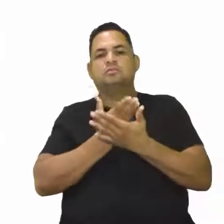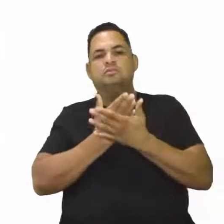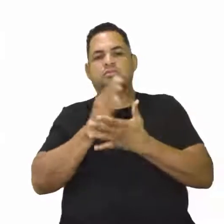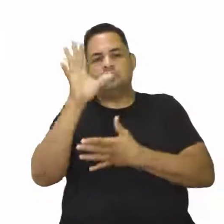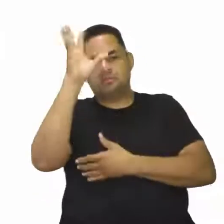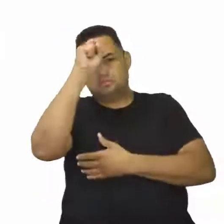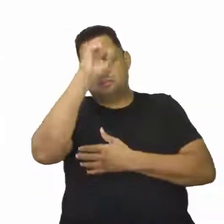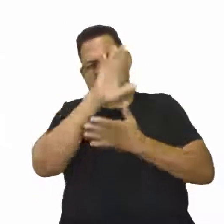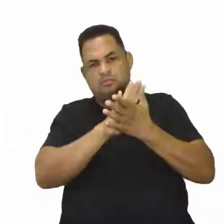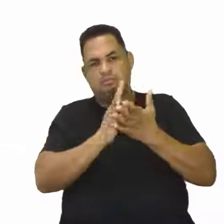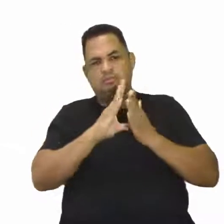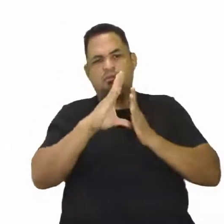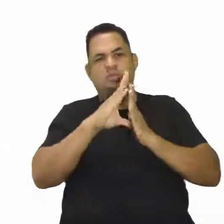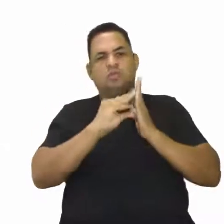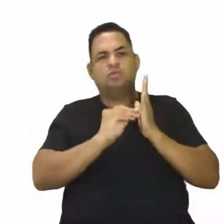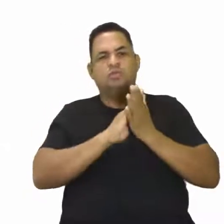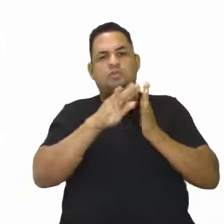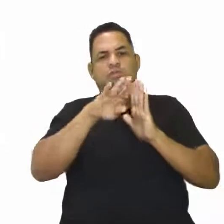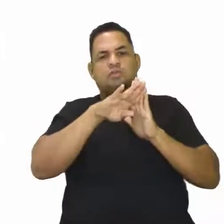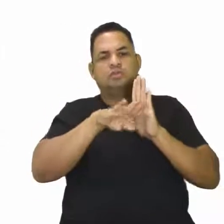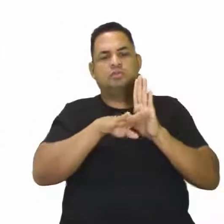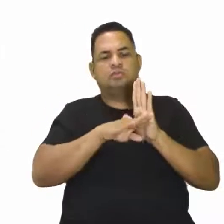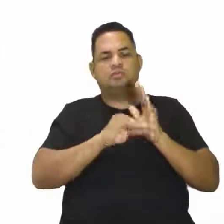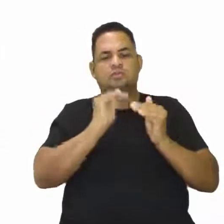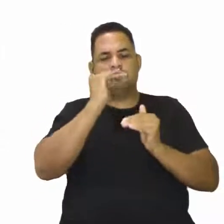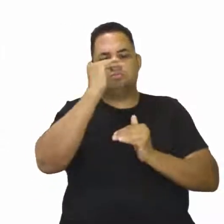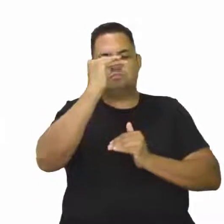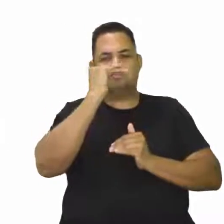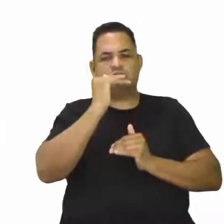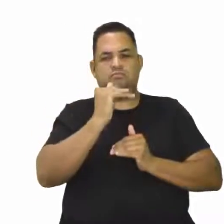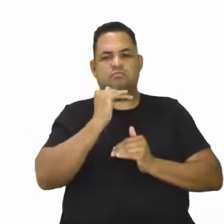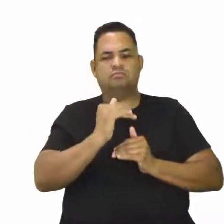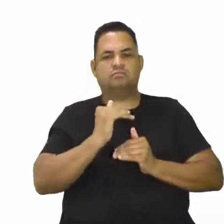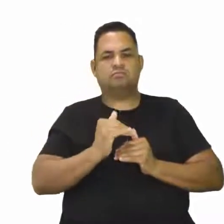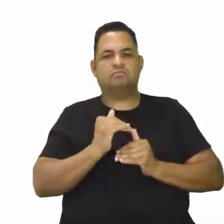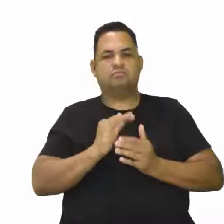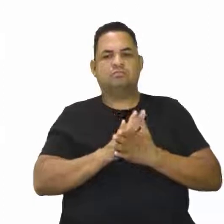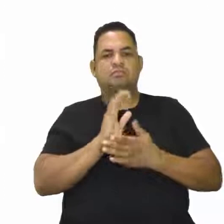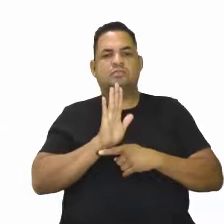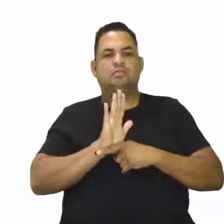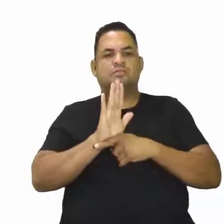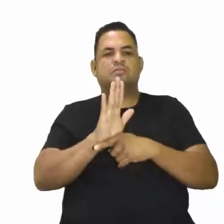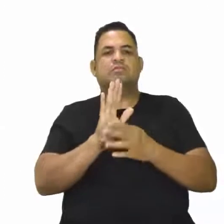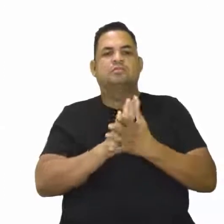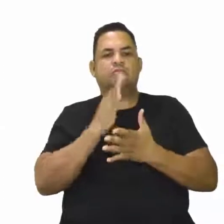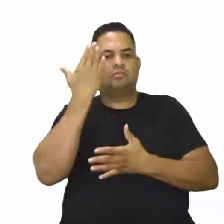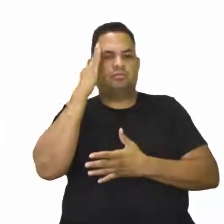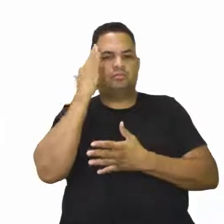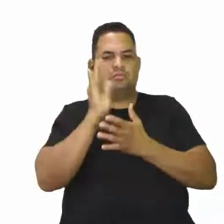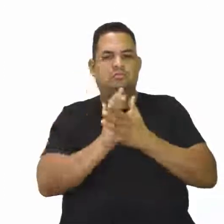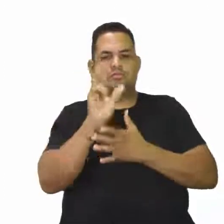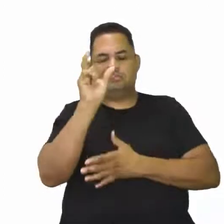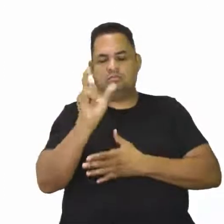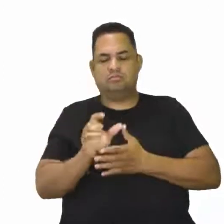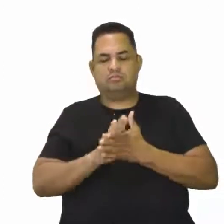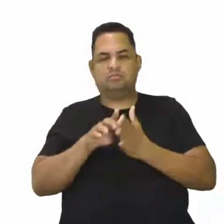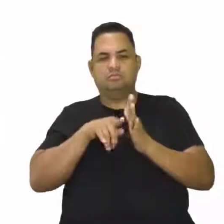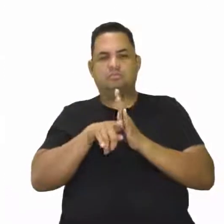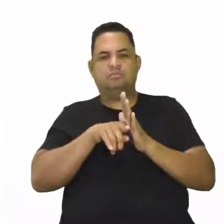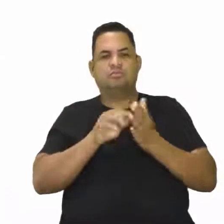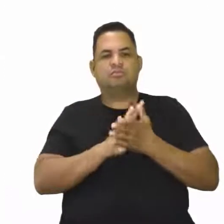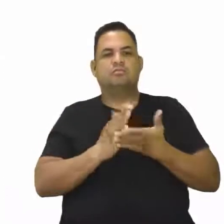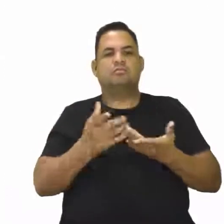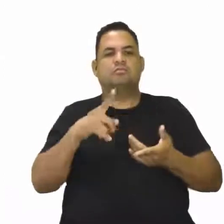aprendizagem, onde o conteúdo é classificado e hierarquizado de modo a auxiliar na compreensão do indivíduo.